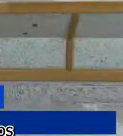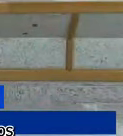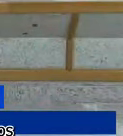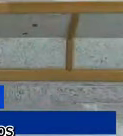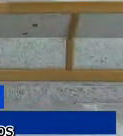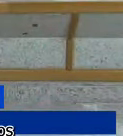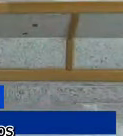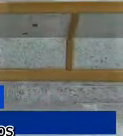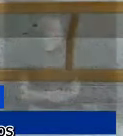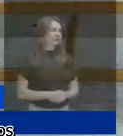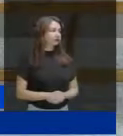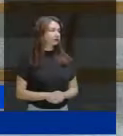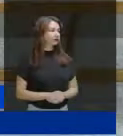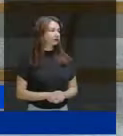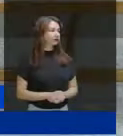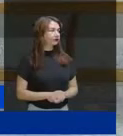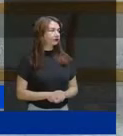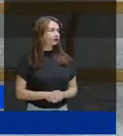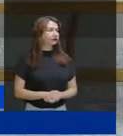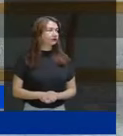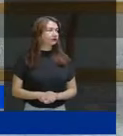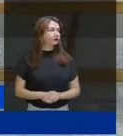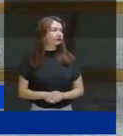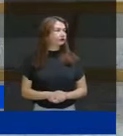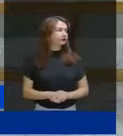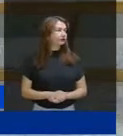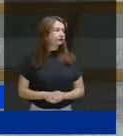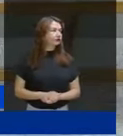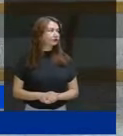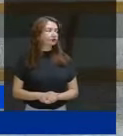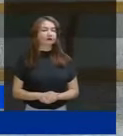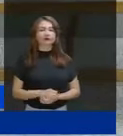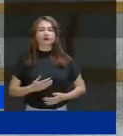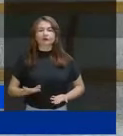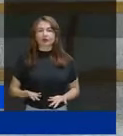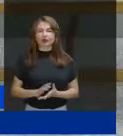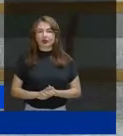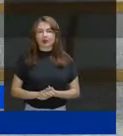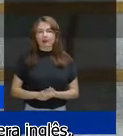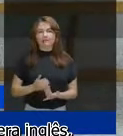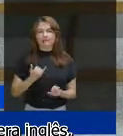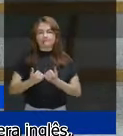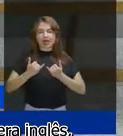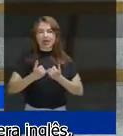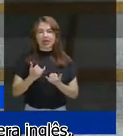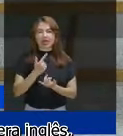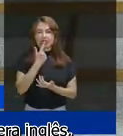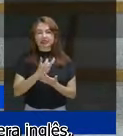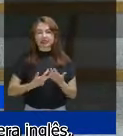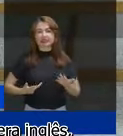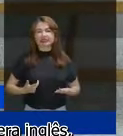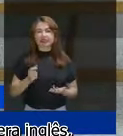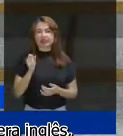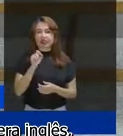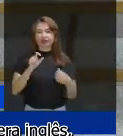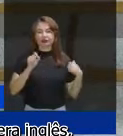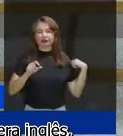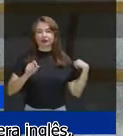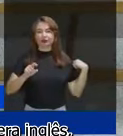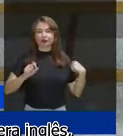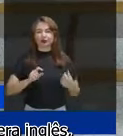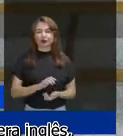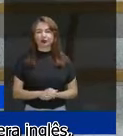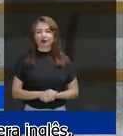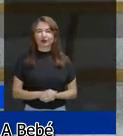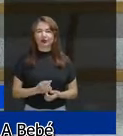o Rui, ele dizia que ele tinha sangue lorde, ele tinha sangue azul. Ele dizia que ele era inglês, ele tinha sangue azul